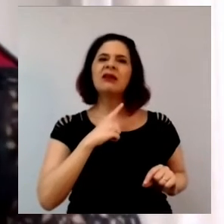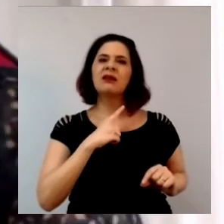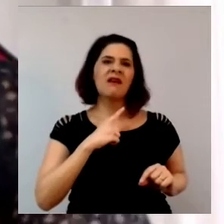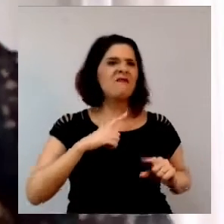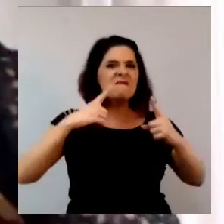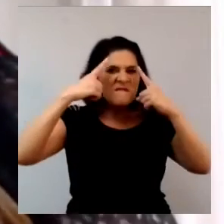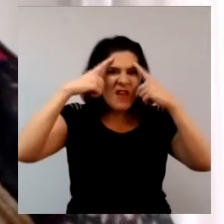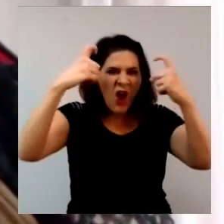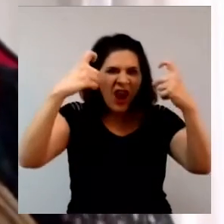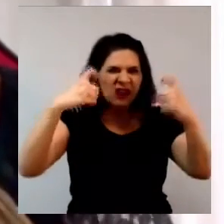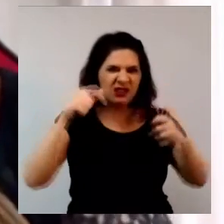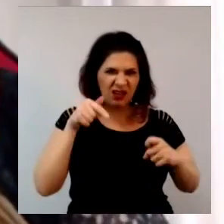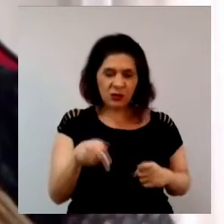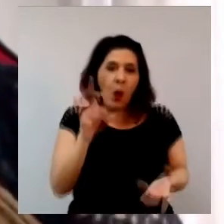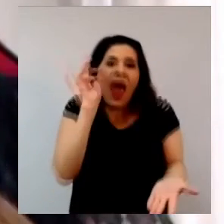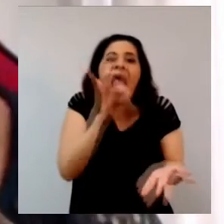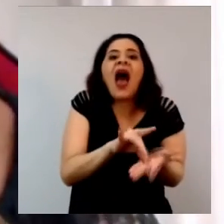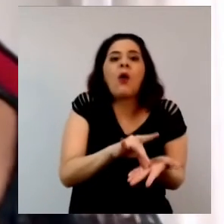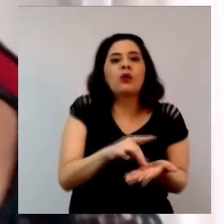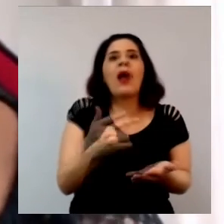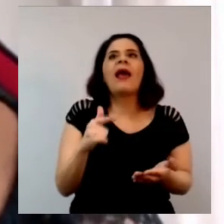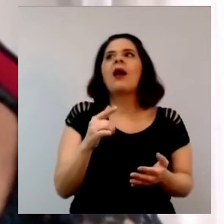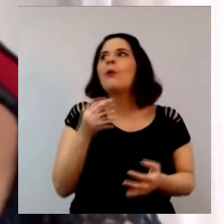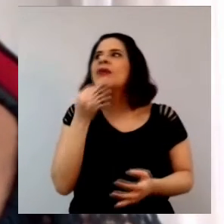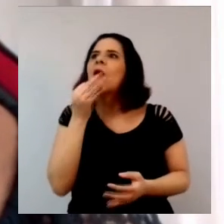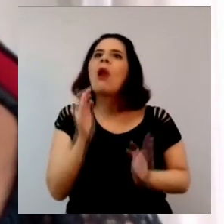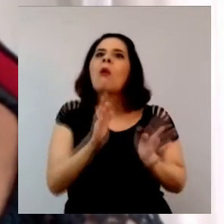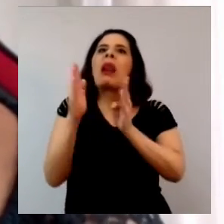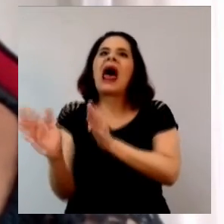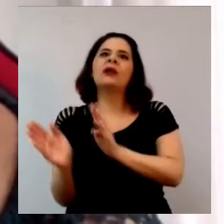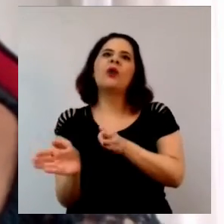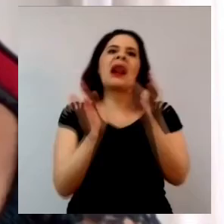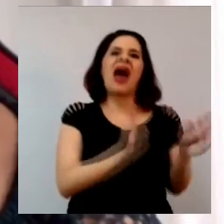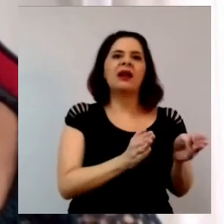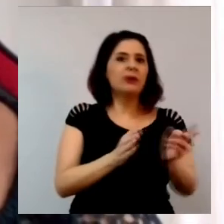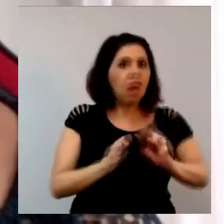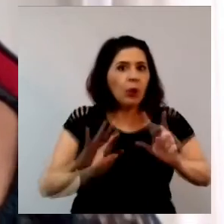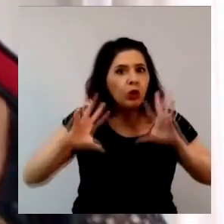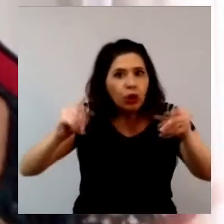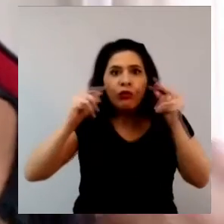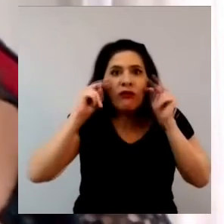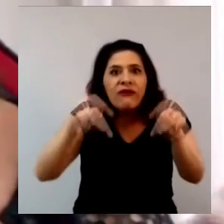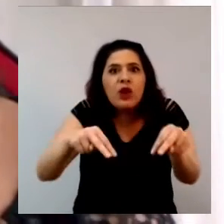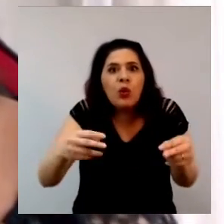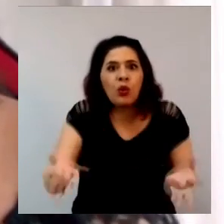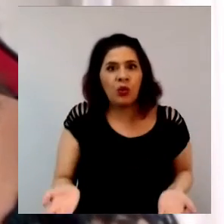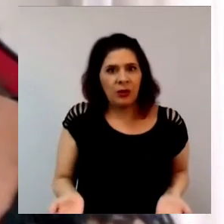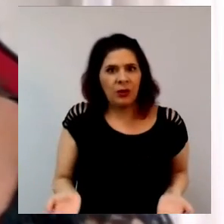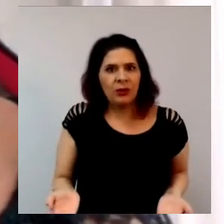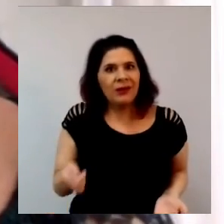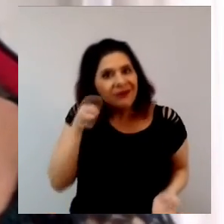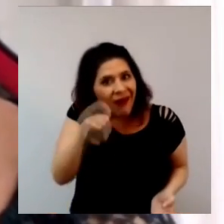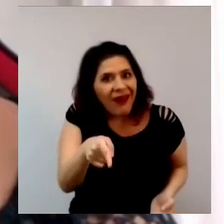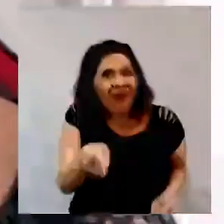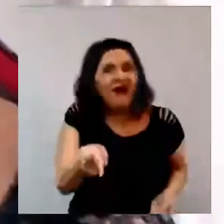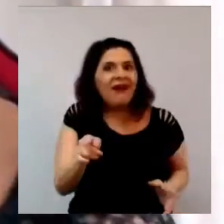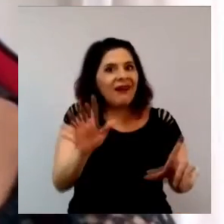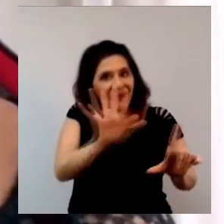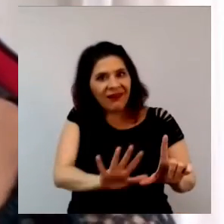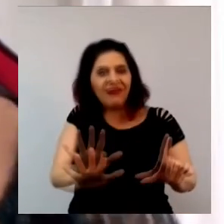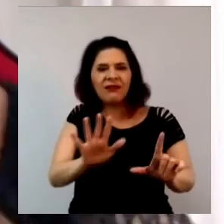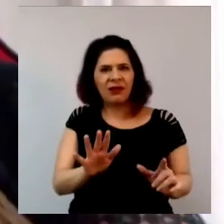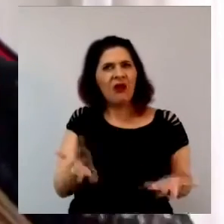um lado, aí eu estou tomando um lado. Todo mundo viu. Então, o que eu tenho que fazer? Ouvir o Carrefour? Isso é